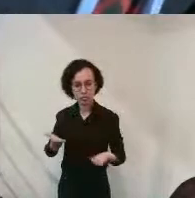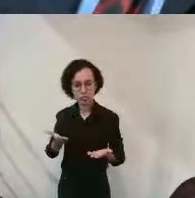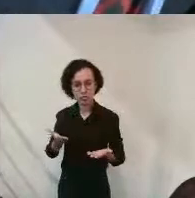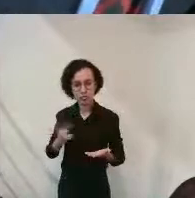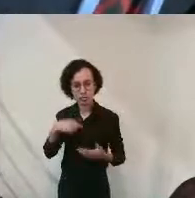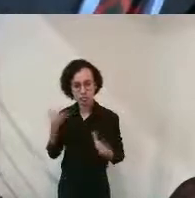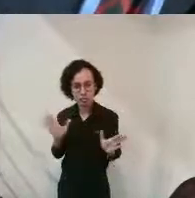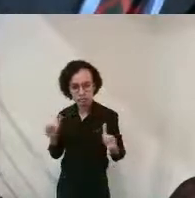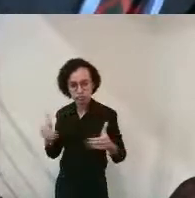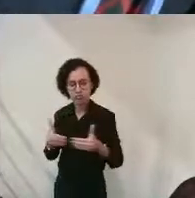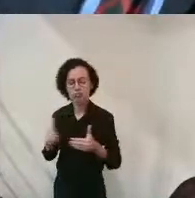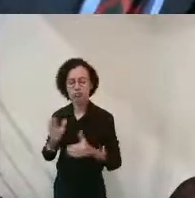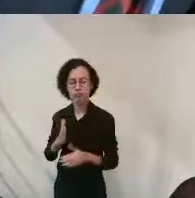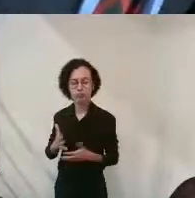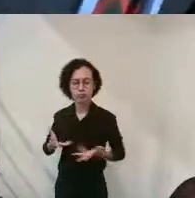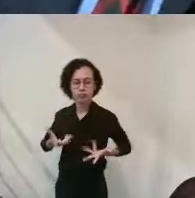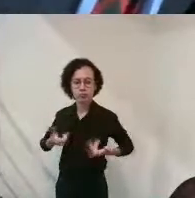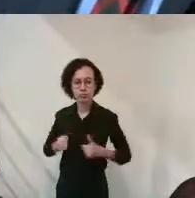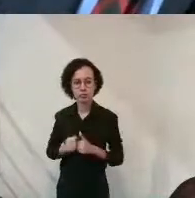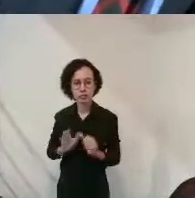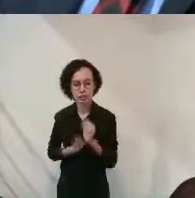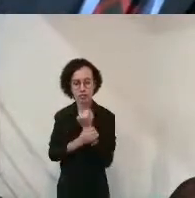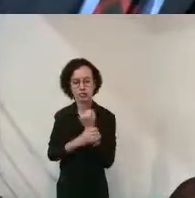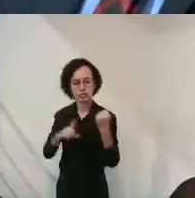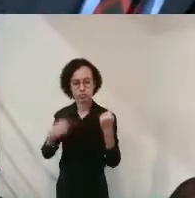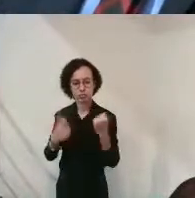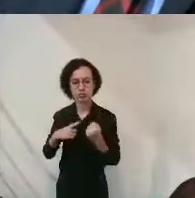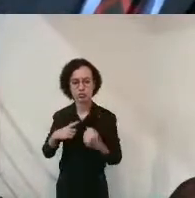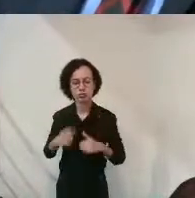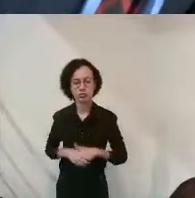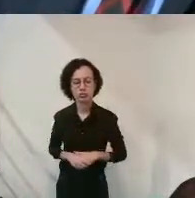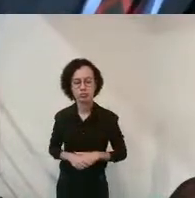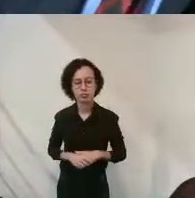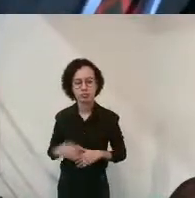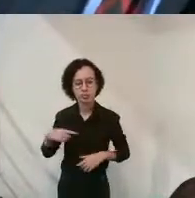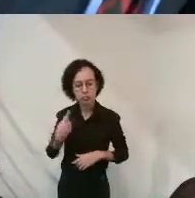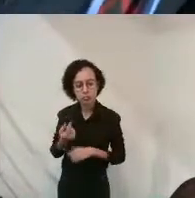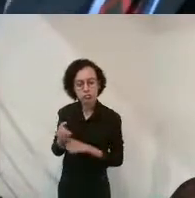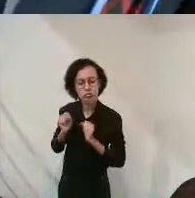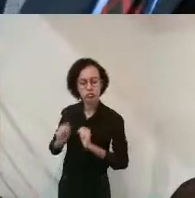nós tivemos, a segurança que nós tivemos, para que nós